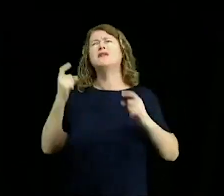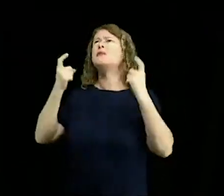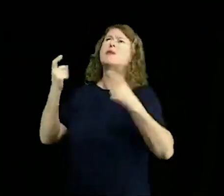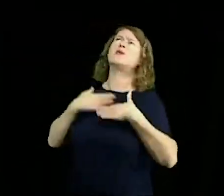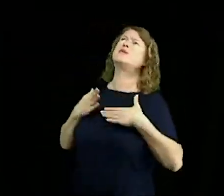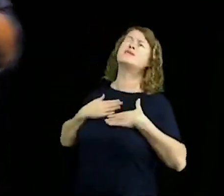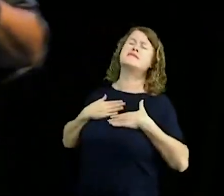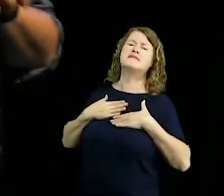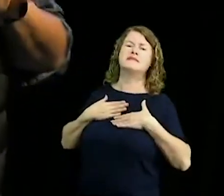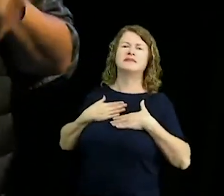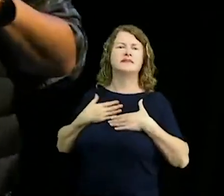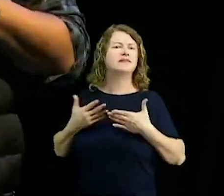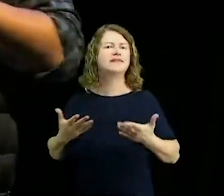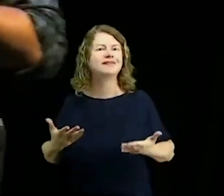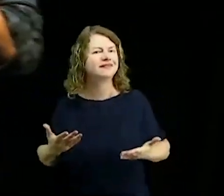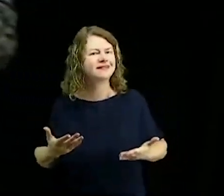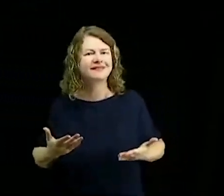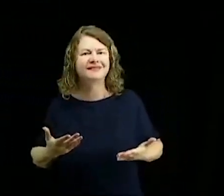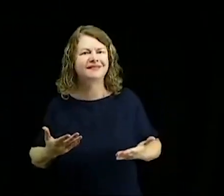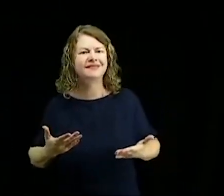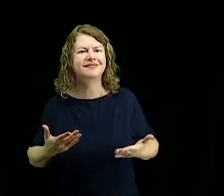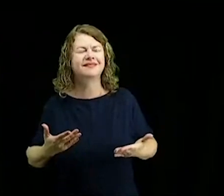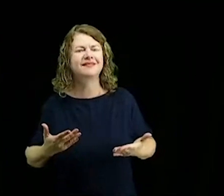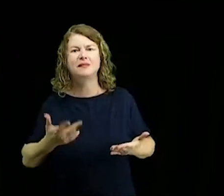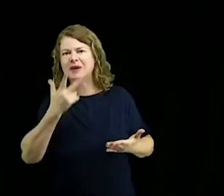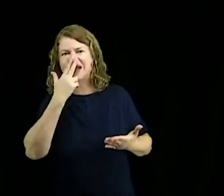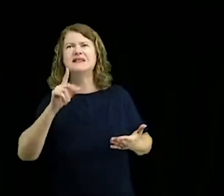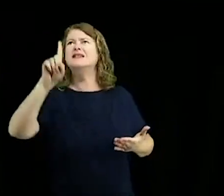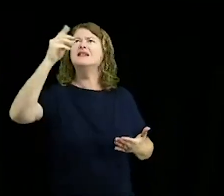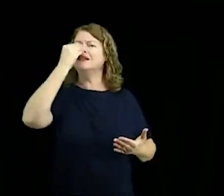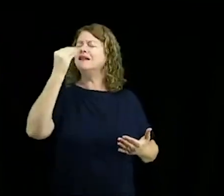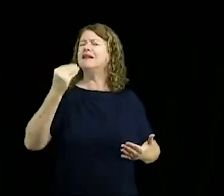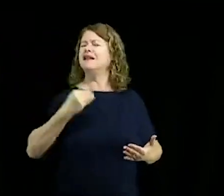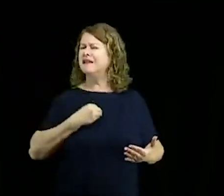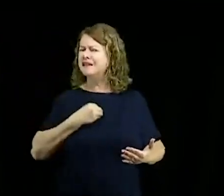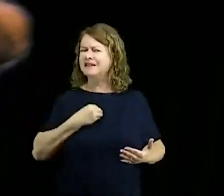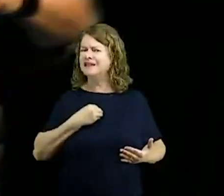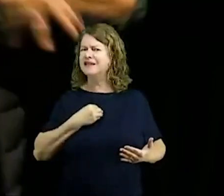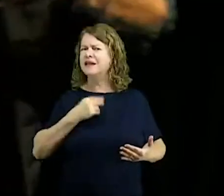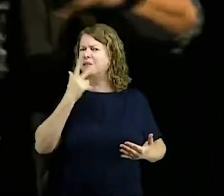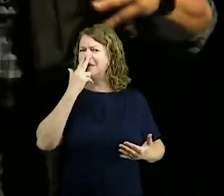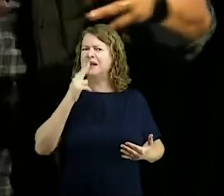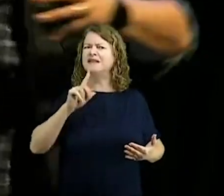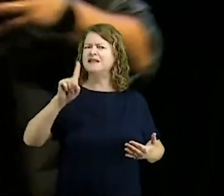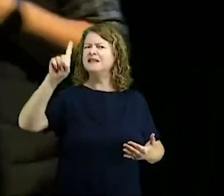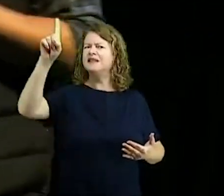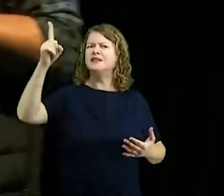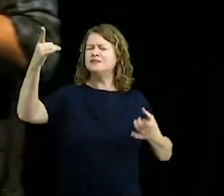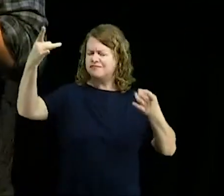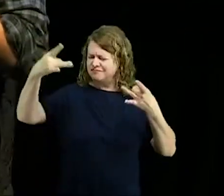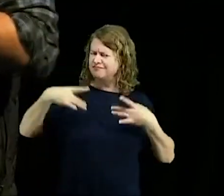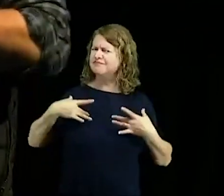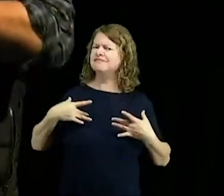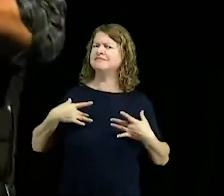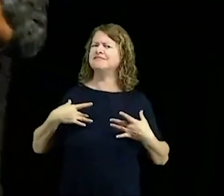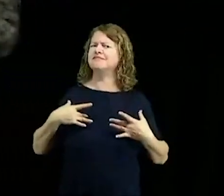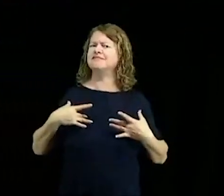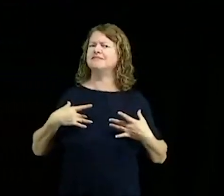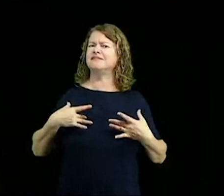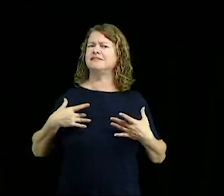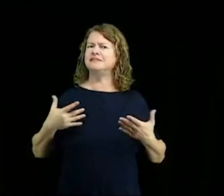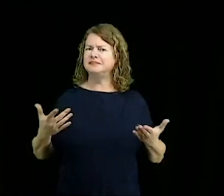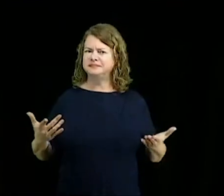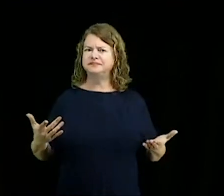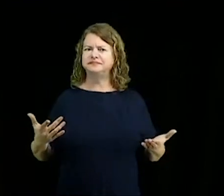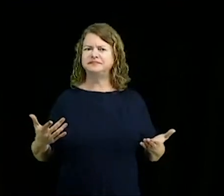Como se Deus te tratasse como um desprezível. Como se Deus te tratasse como um ninguém. Ah, vai,